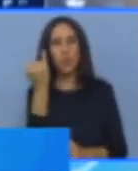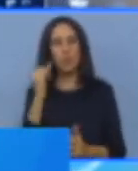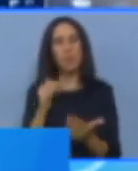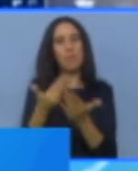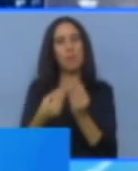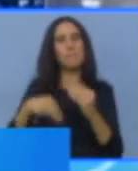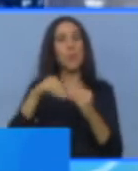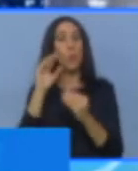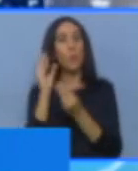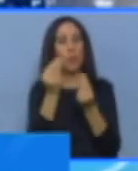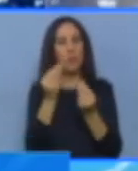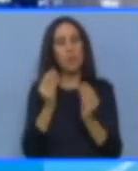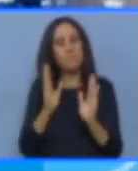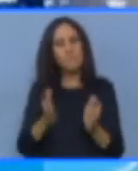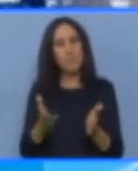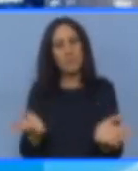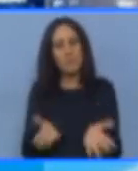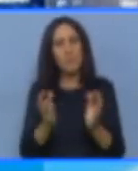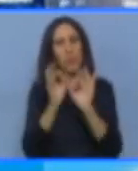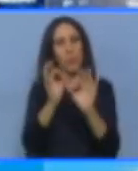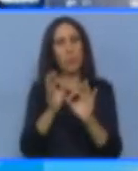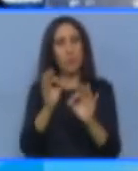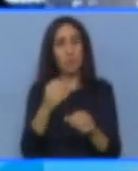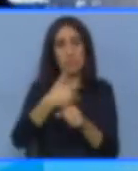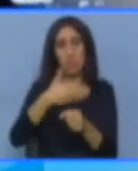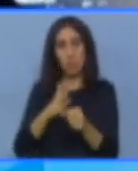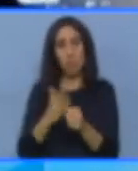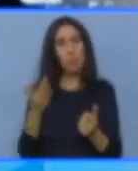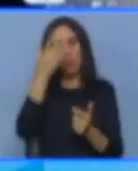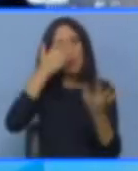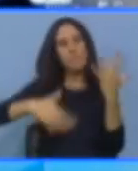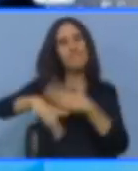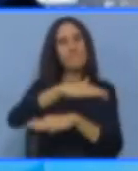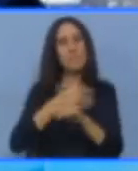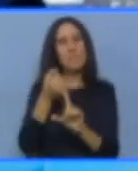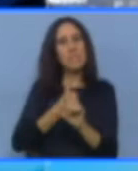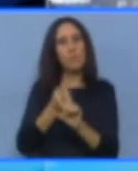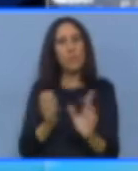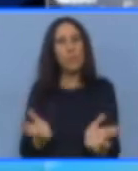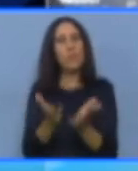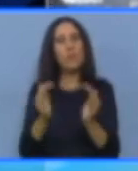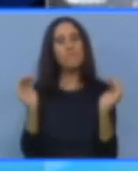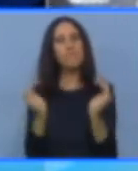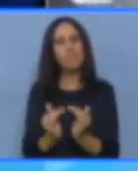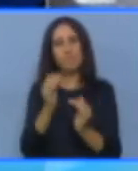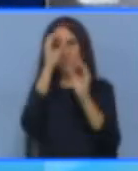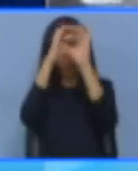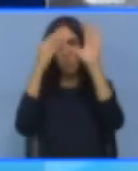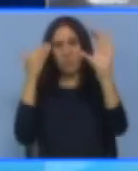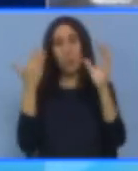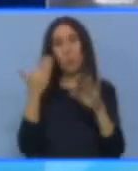crescente qualidade dos cuidados prestados neste setor e desafia a opinião pública para a diminuição do preconceito